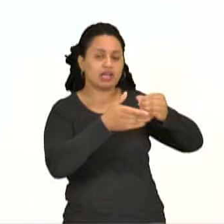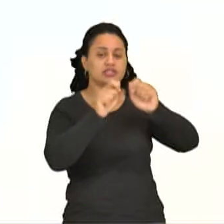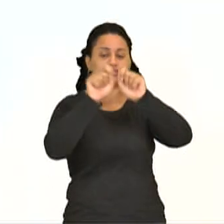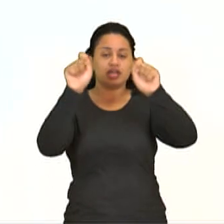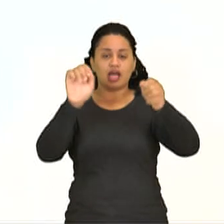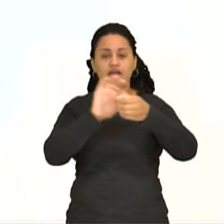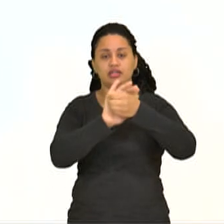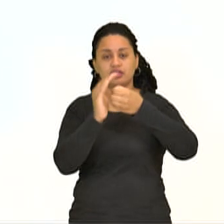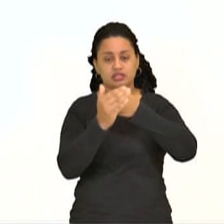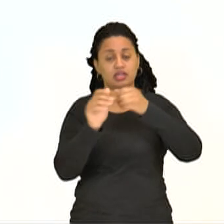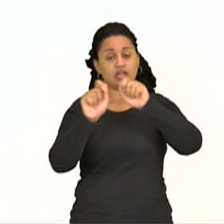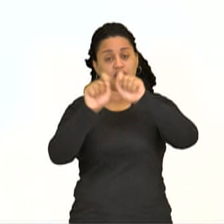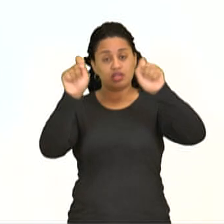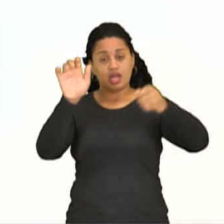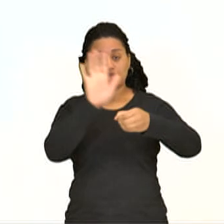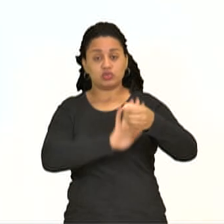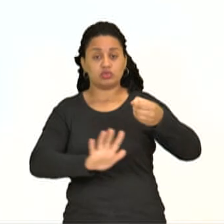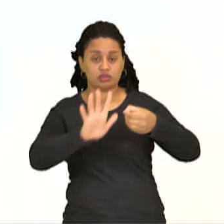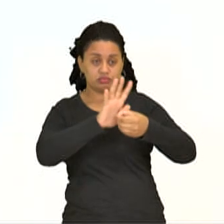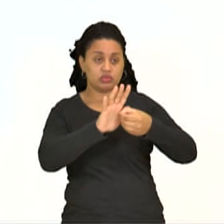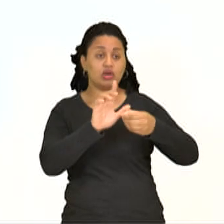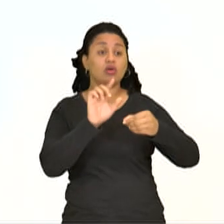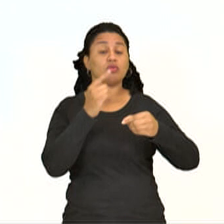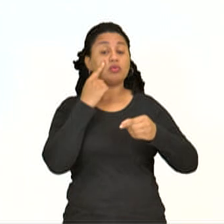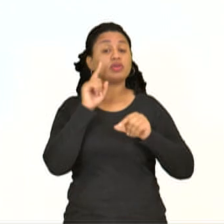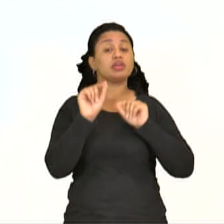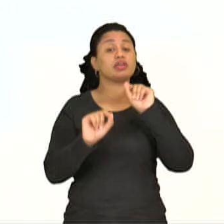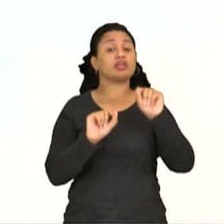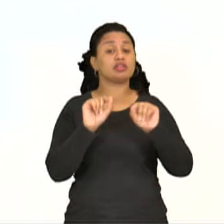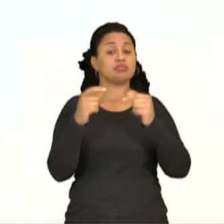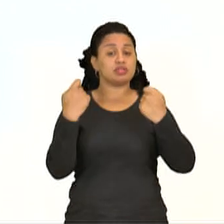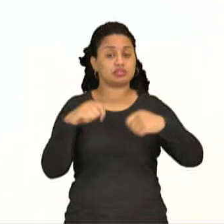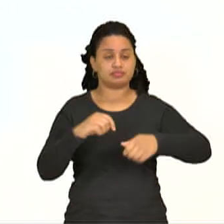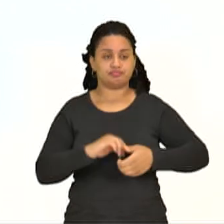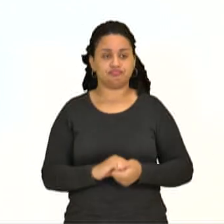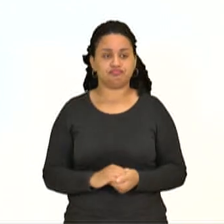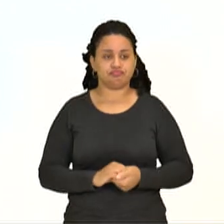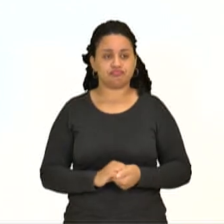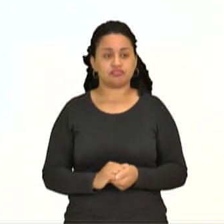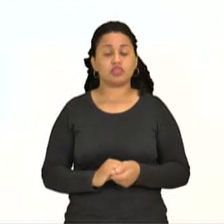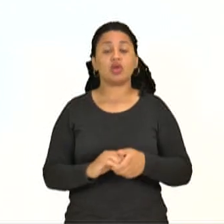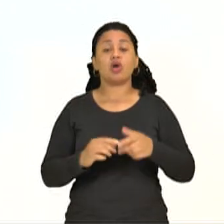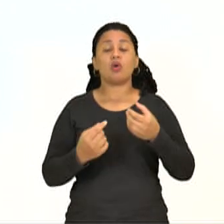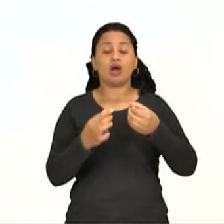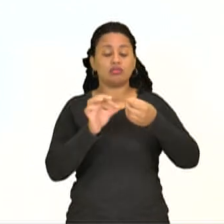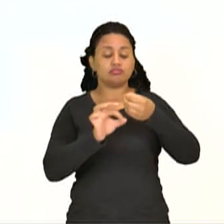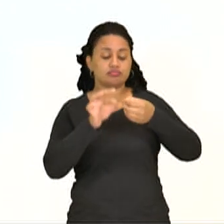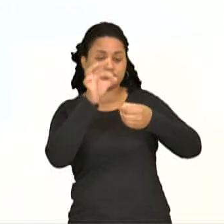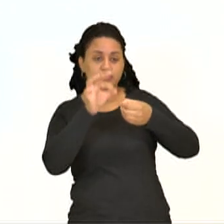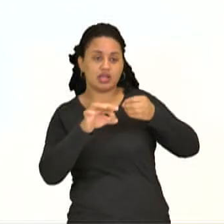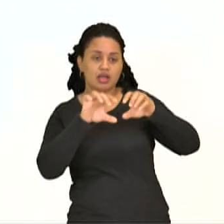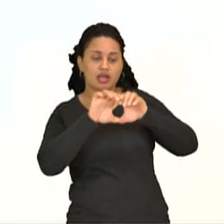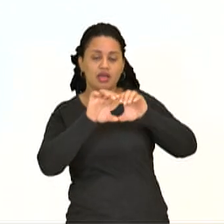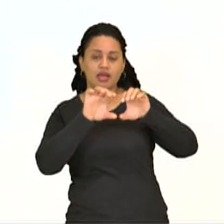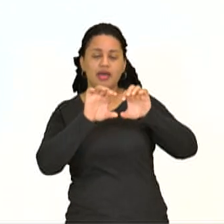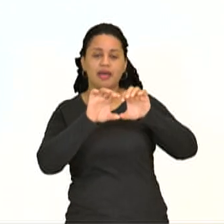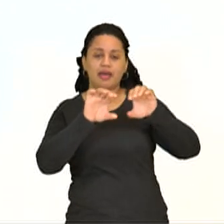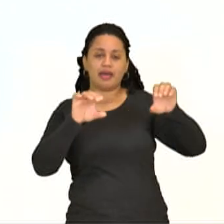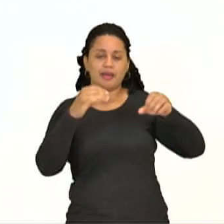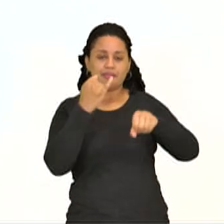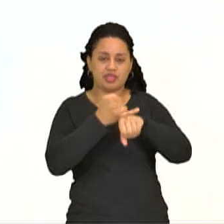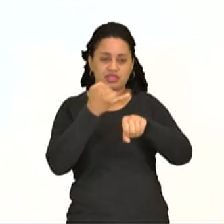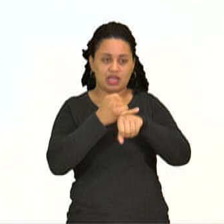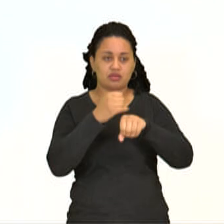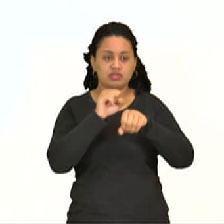área total. Vamos ver nesse exercício o que eu vou precisar. Qual deve ser a altura de um tubo metálico se a